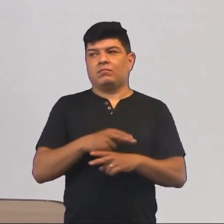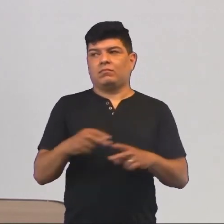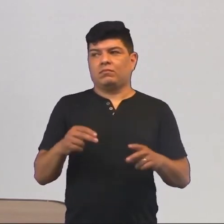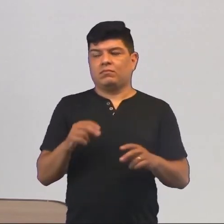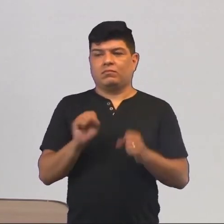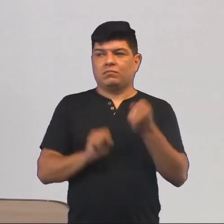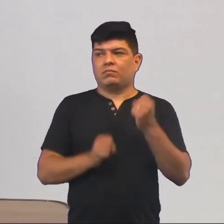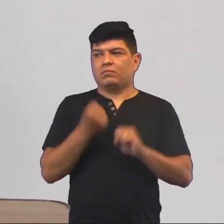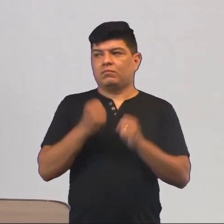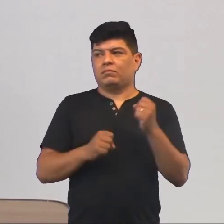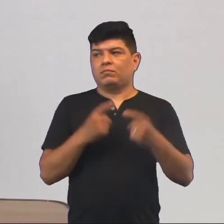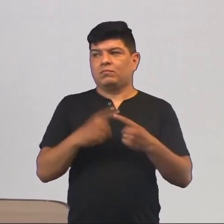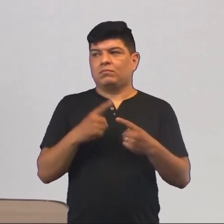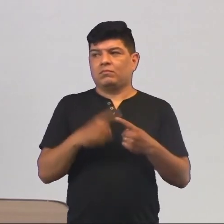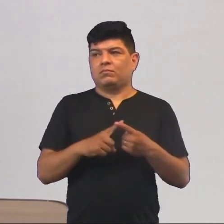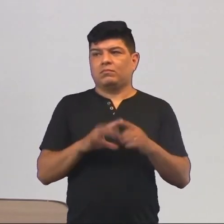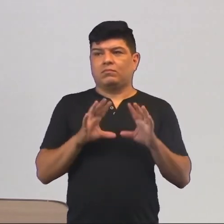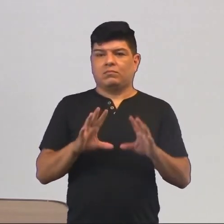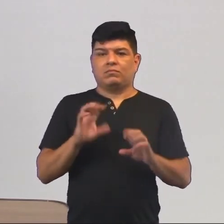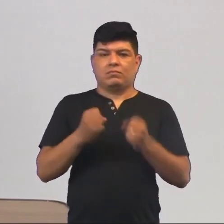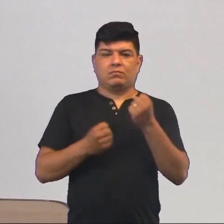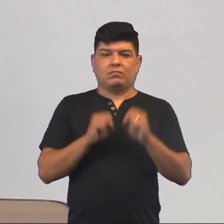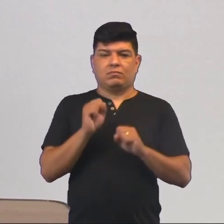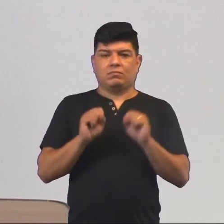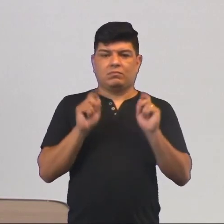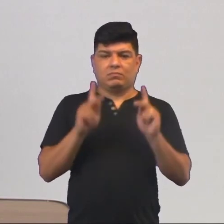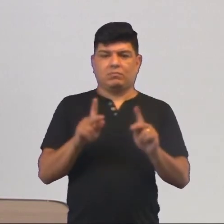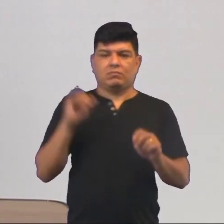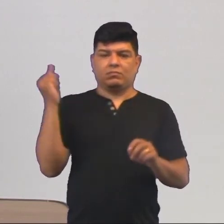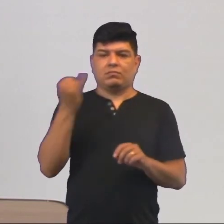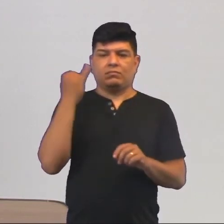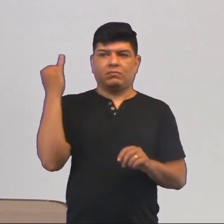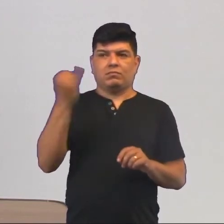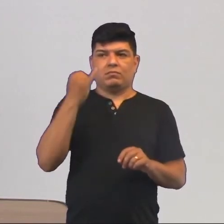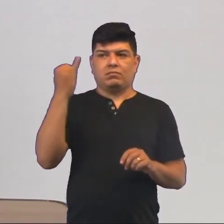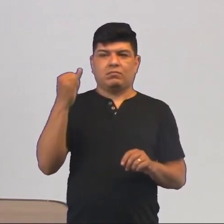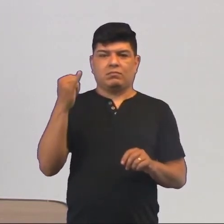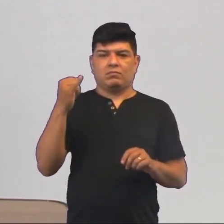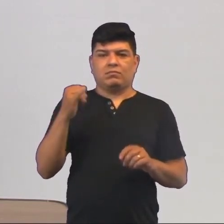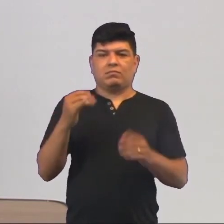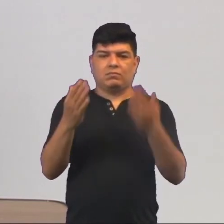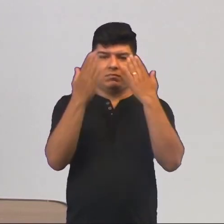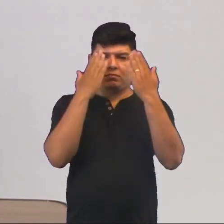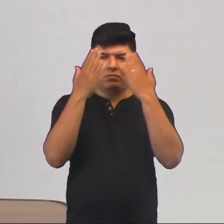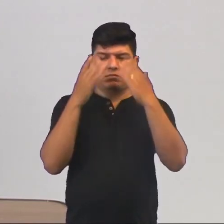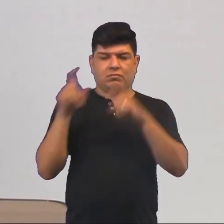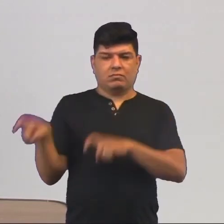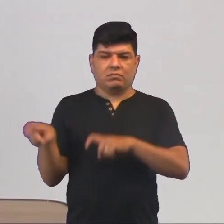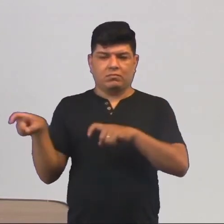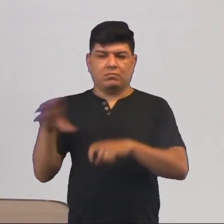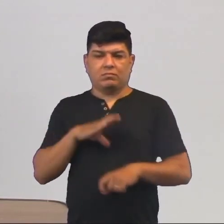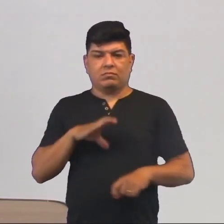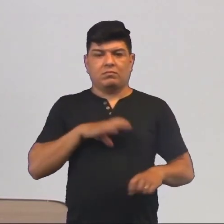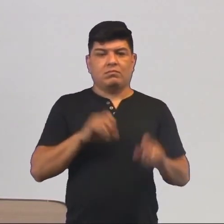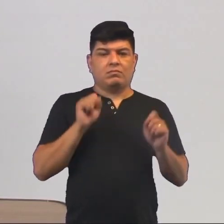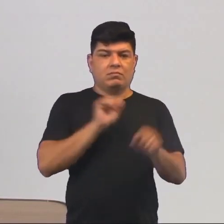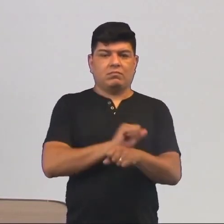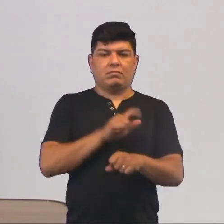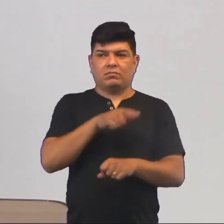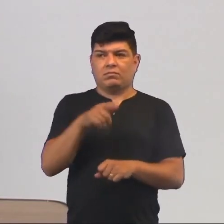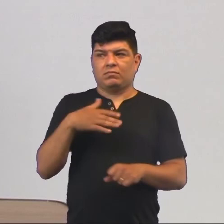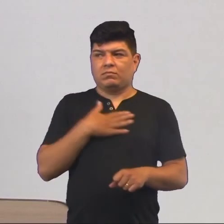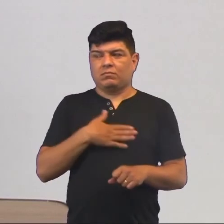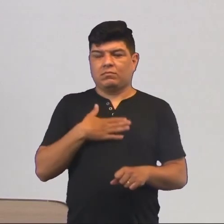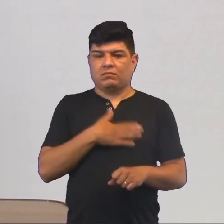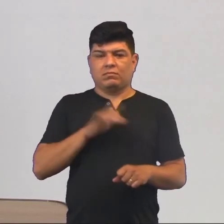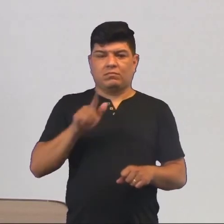produtos industrializados porque eles passaram pela indústria. E é muito importante esses produtos, essa relação entre o campo e a cidade aí. Eu espero que você